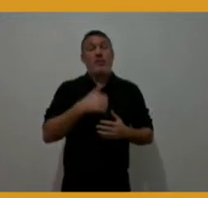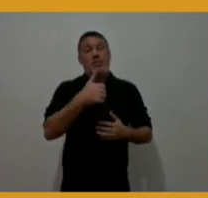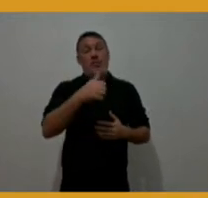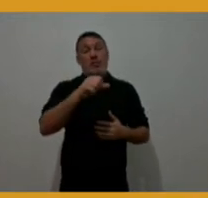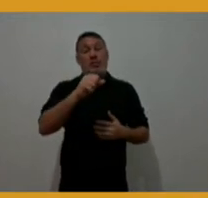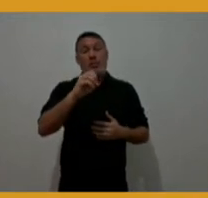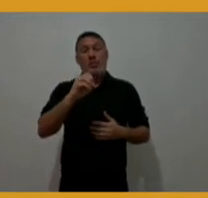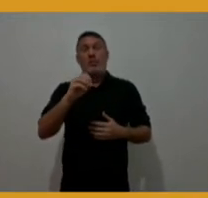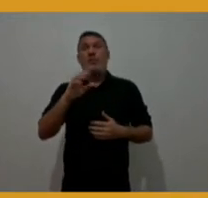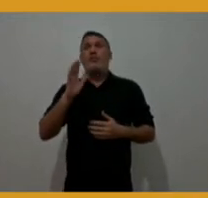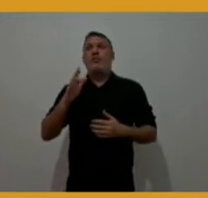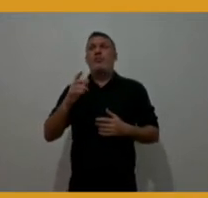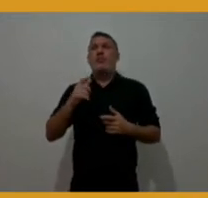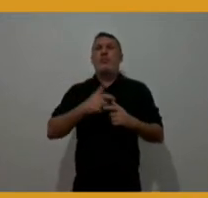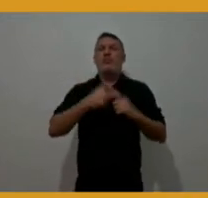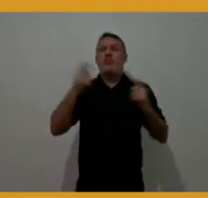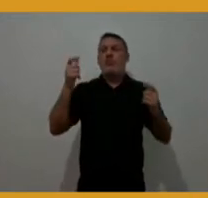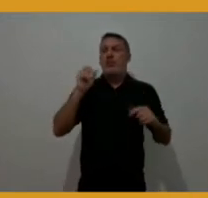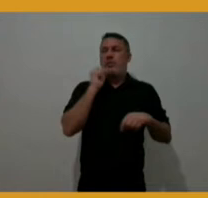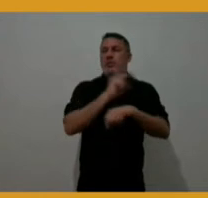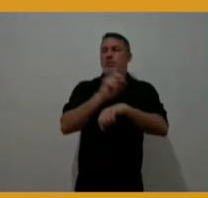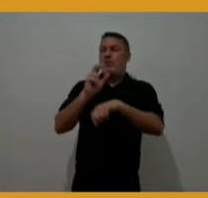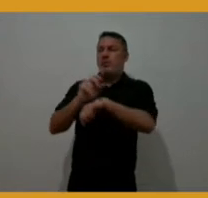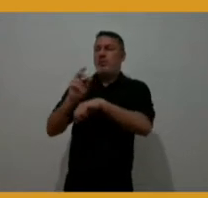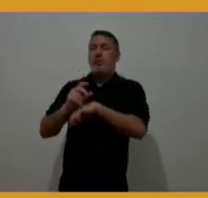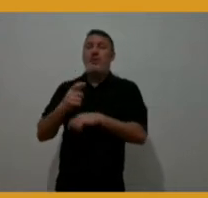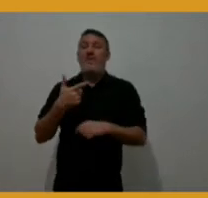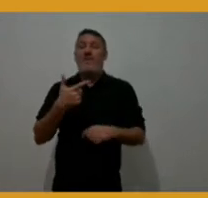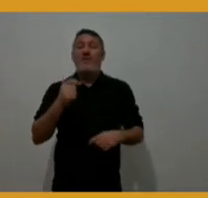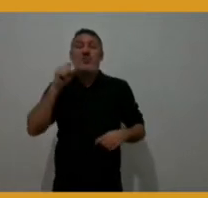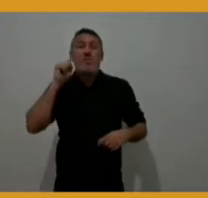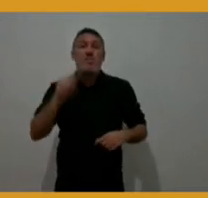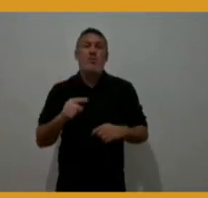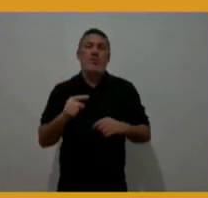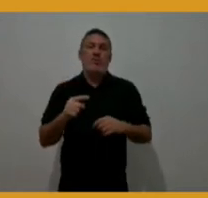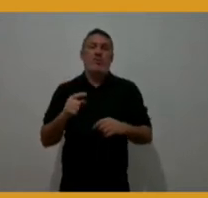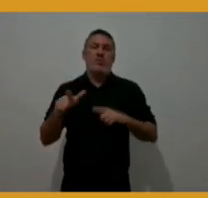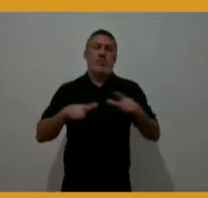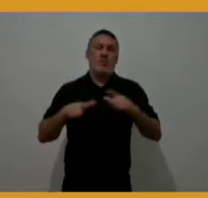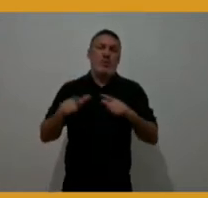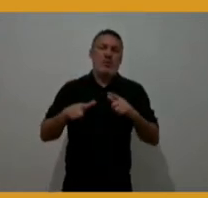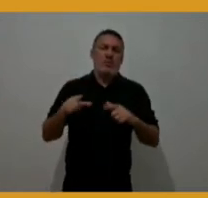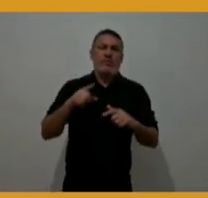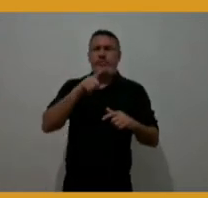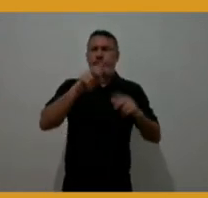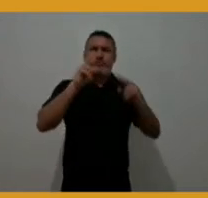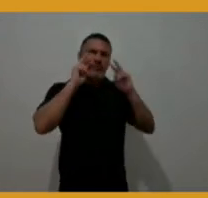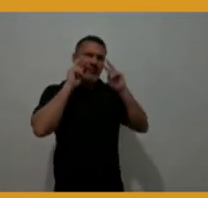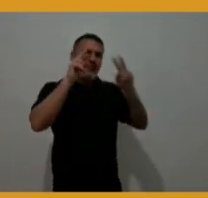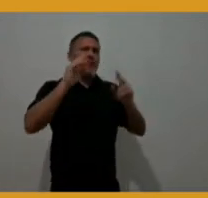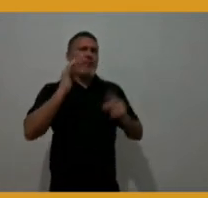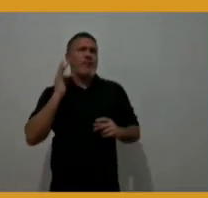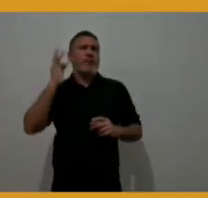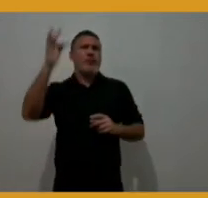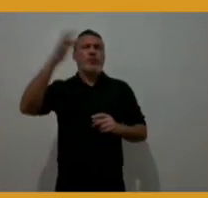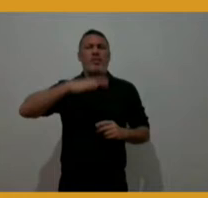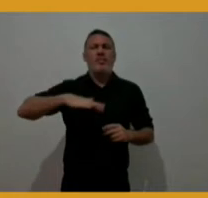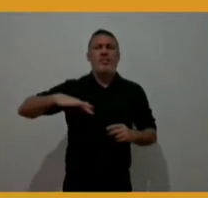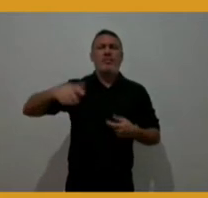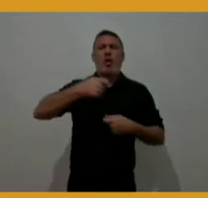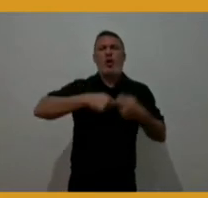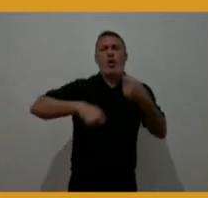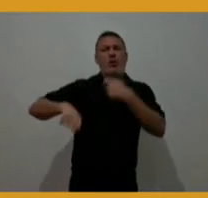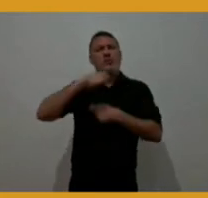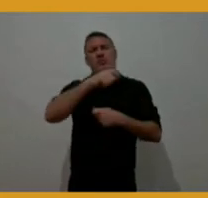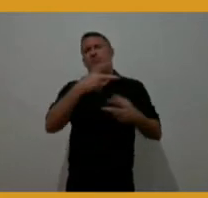geravam cerca de 20 mil empregos. Sua visão de futuro no campo dos negócios pode ser facilmente observado